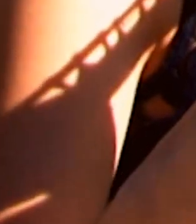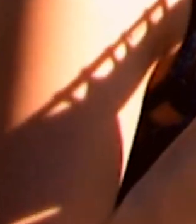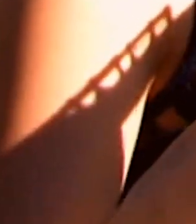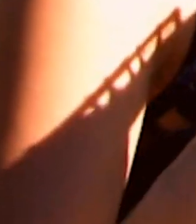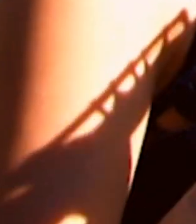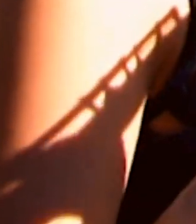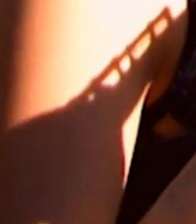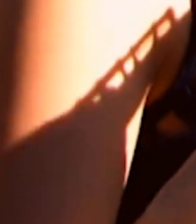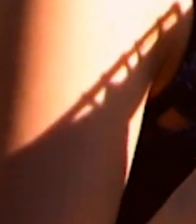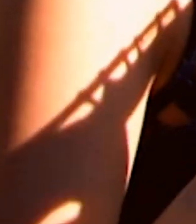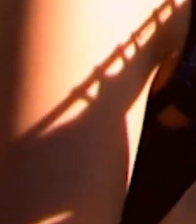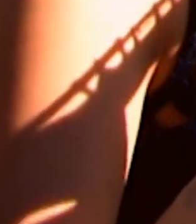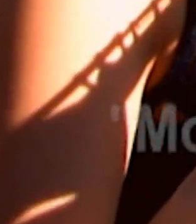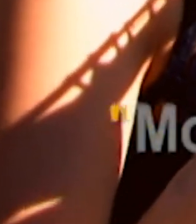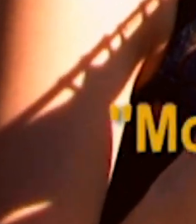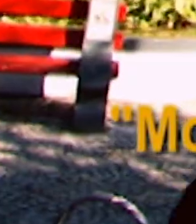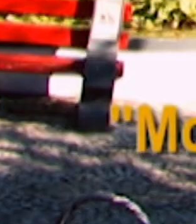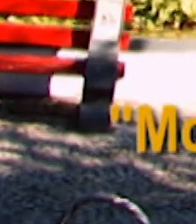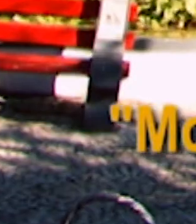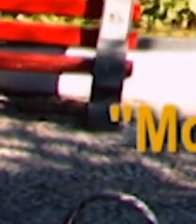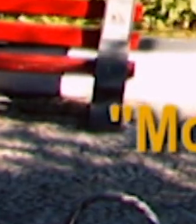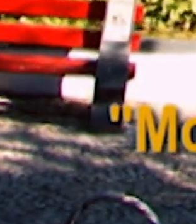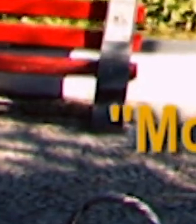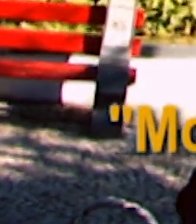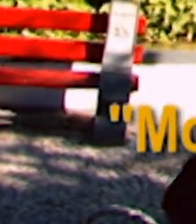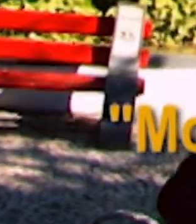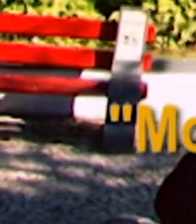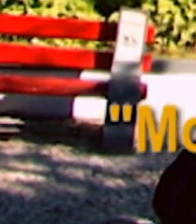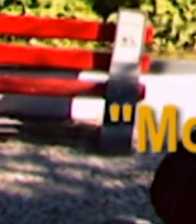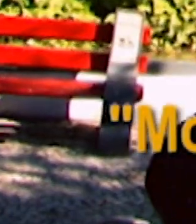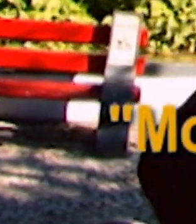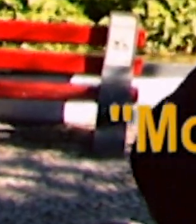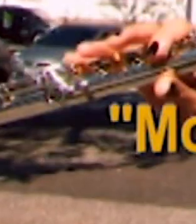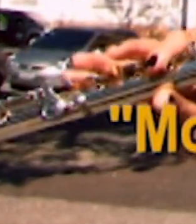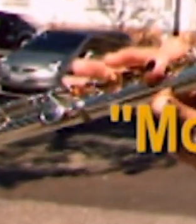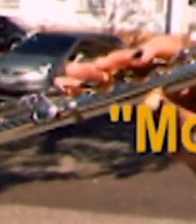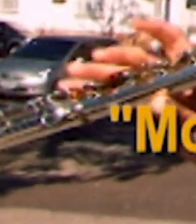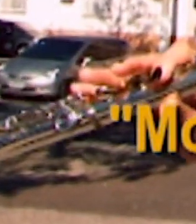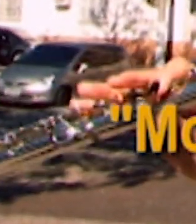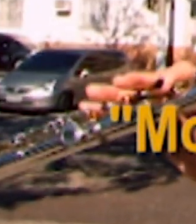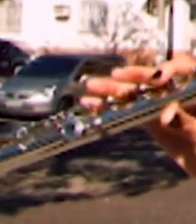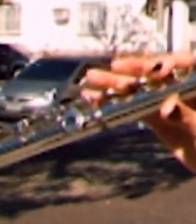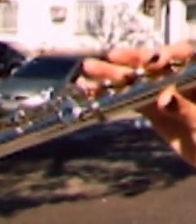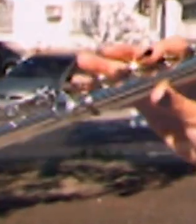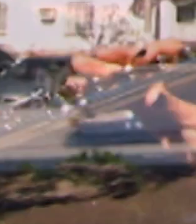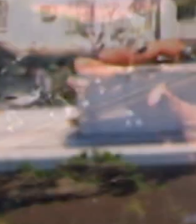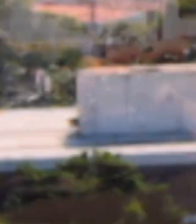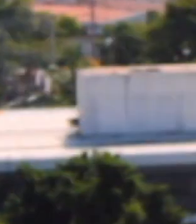Egoísta, ora do progresso, do